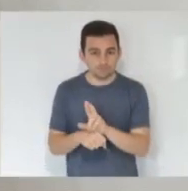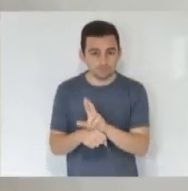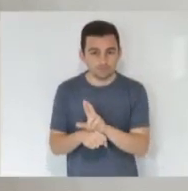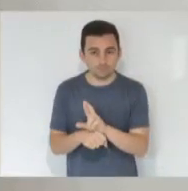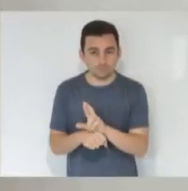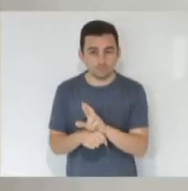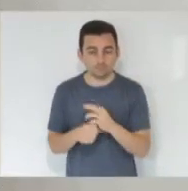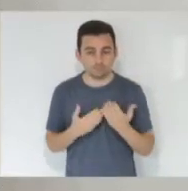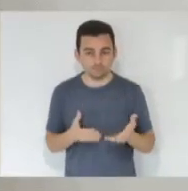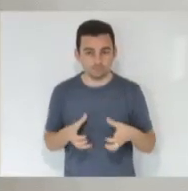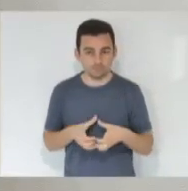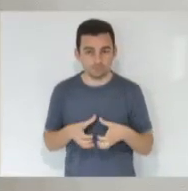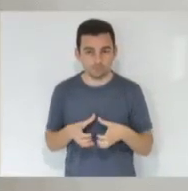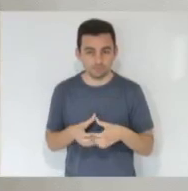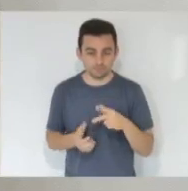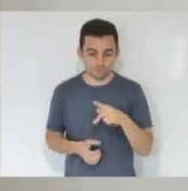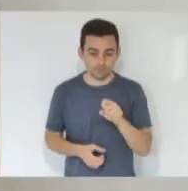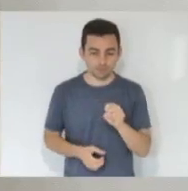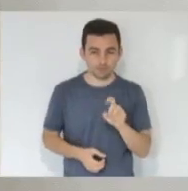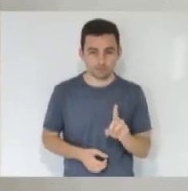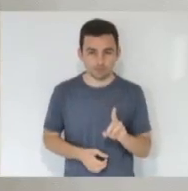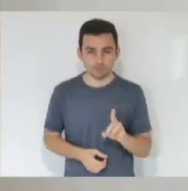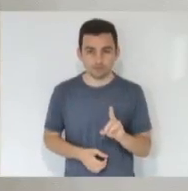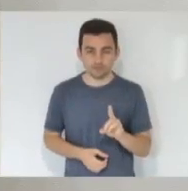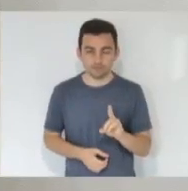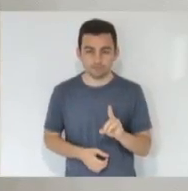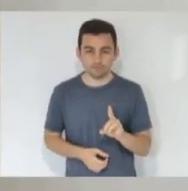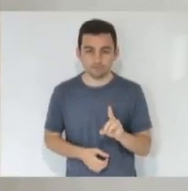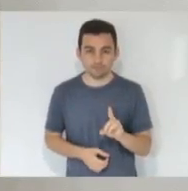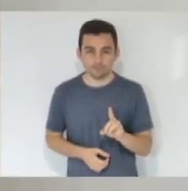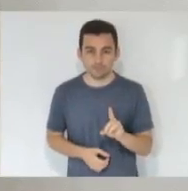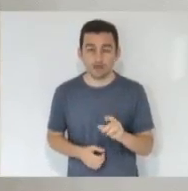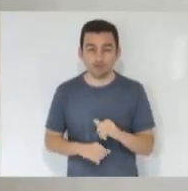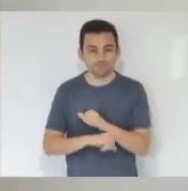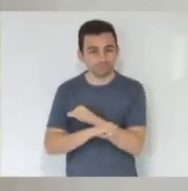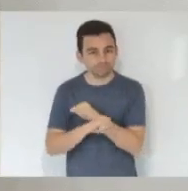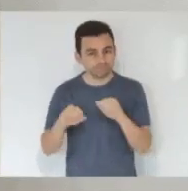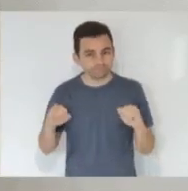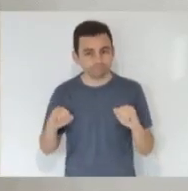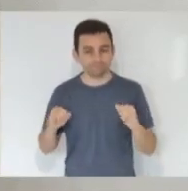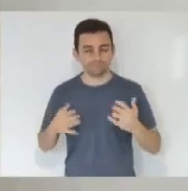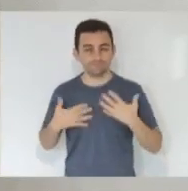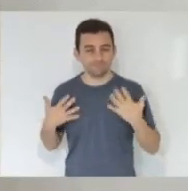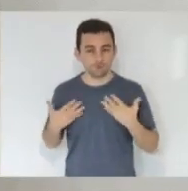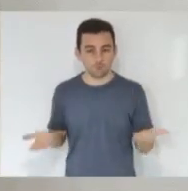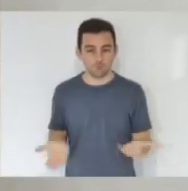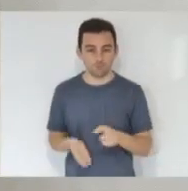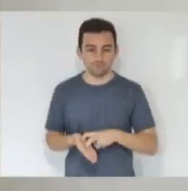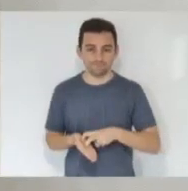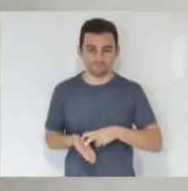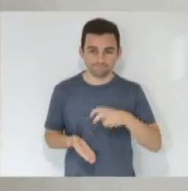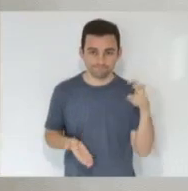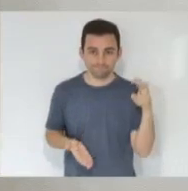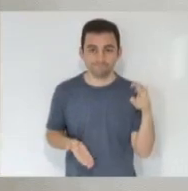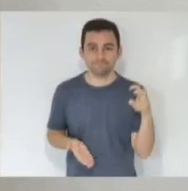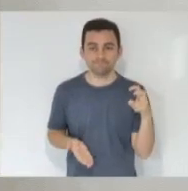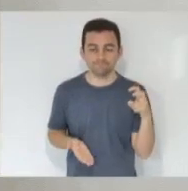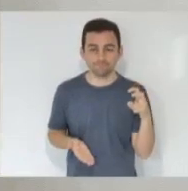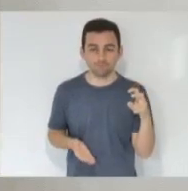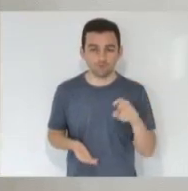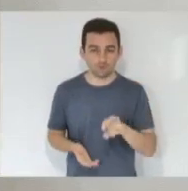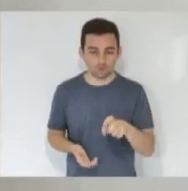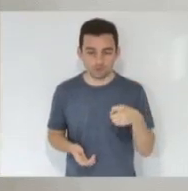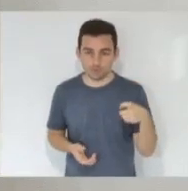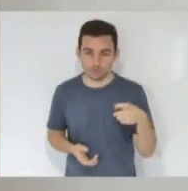da nossa bancada do PSD, deputado Ismael, anunciar com muita alegria que, na manhã de hoje, o ex-prefeito